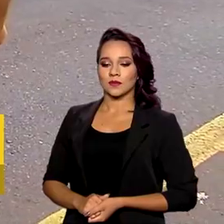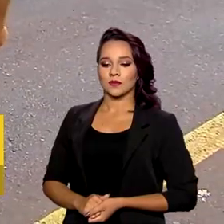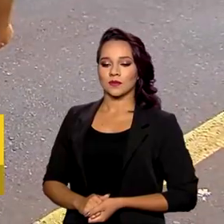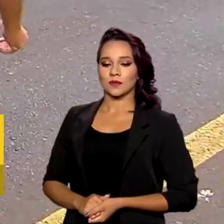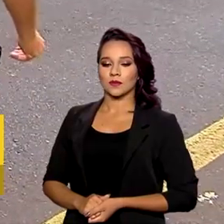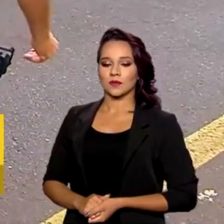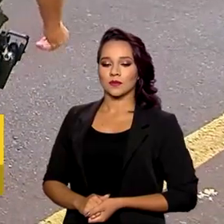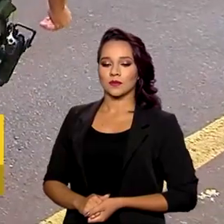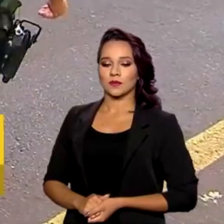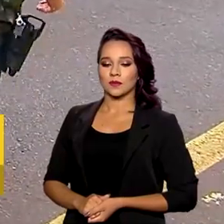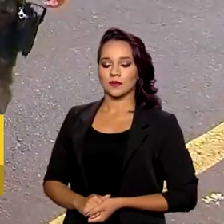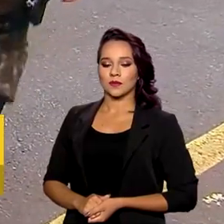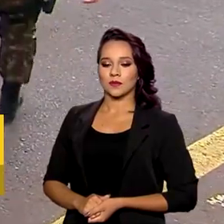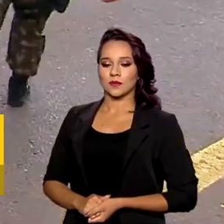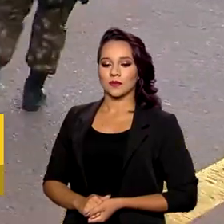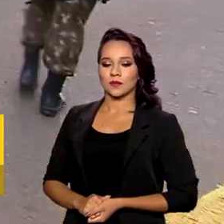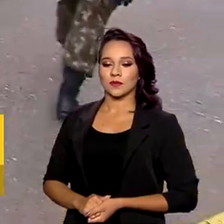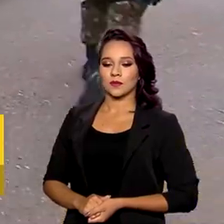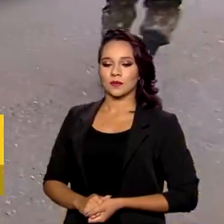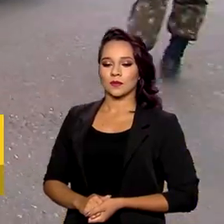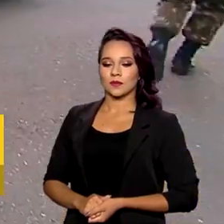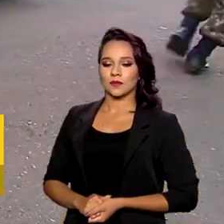Posso entrar? Posso entrar?